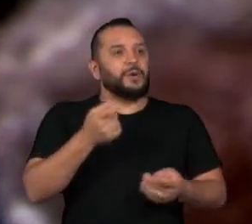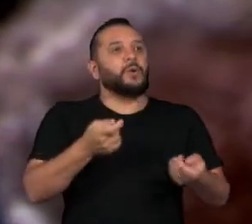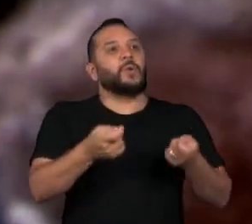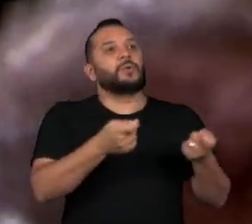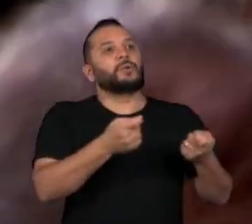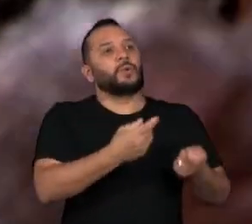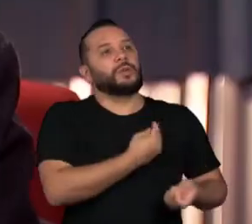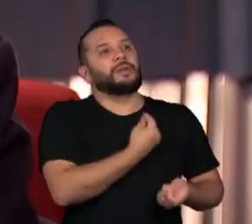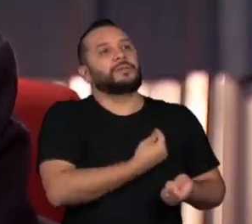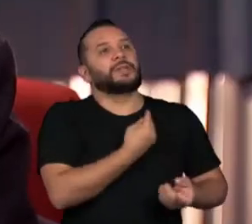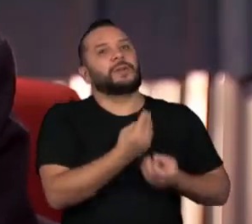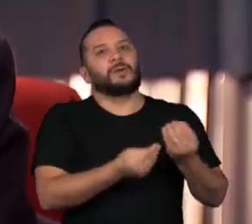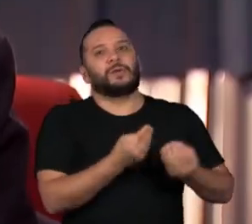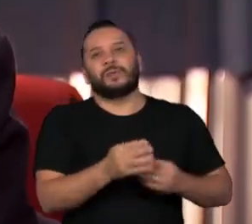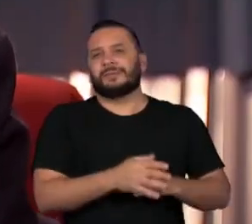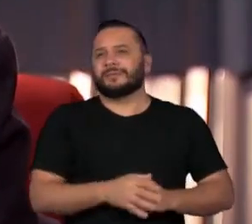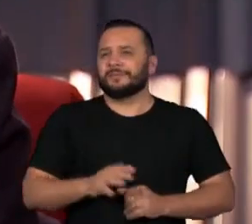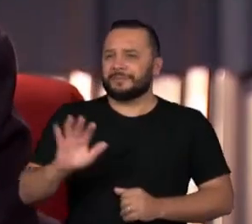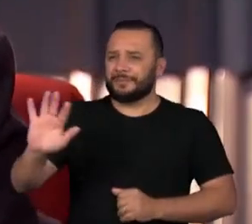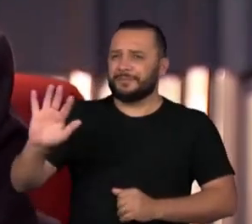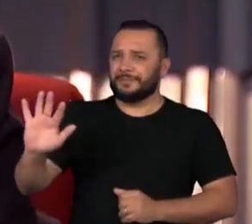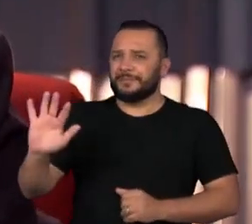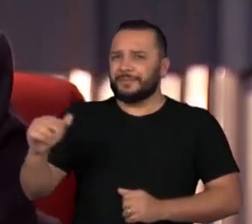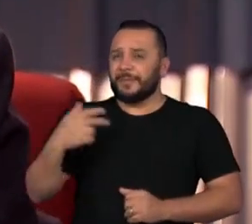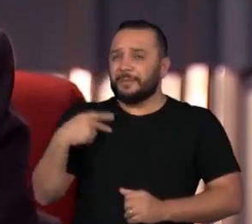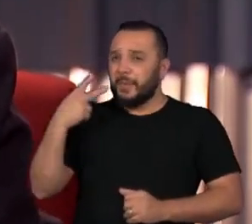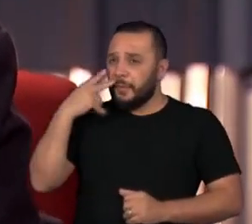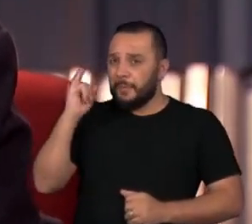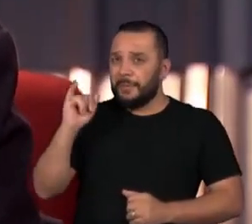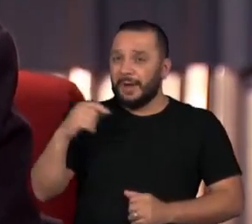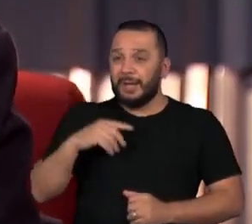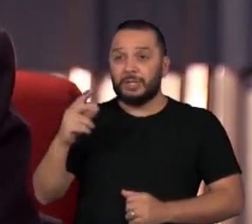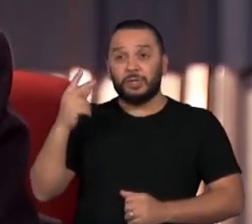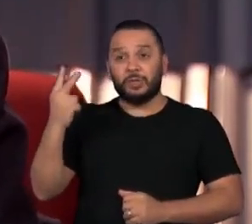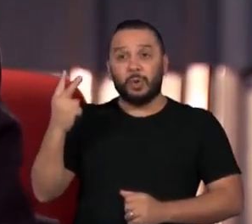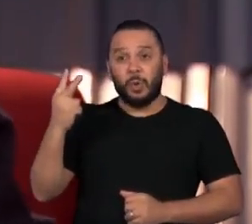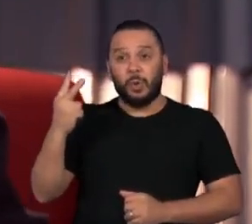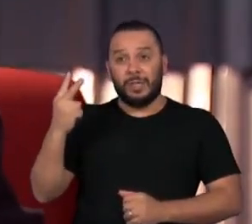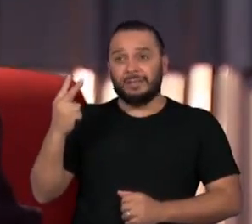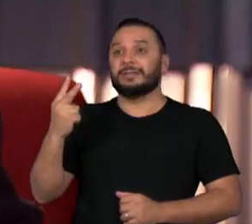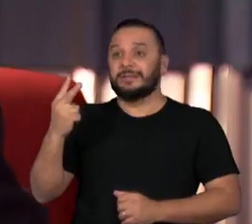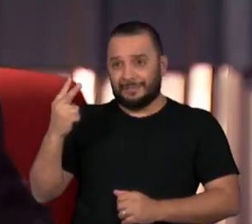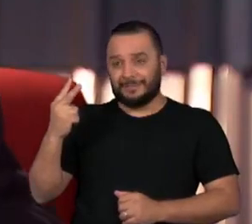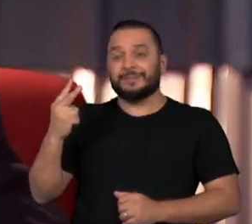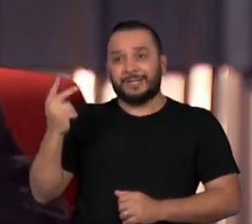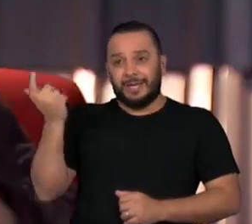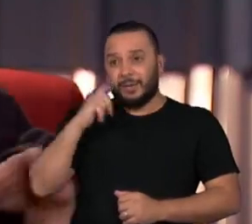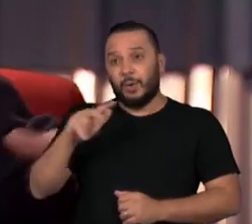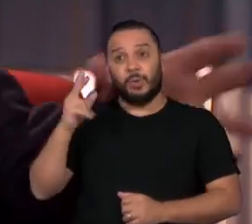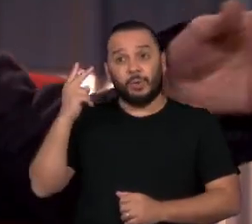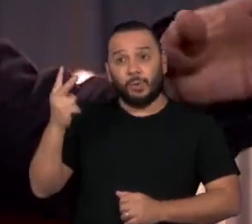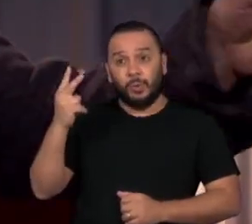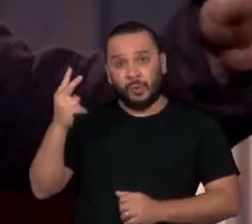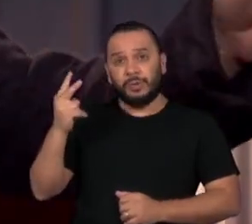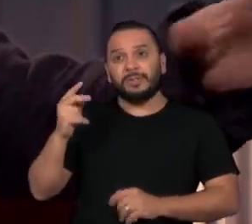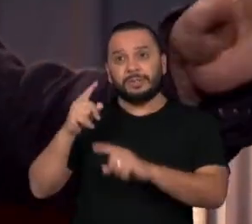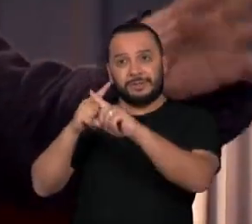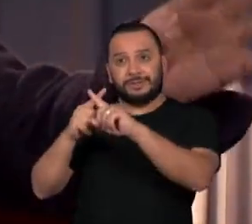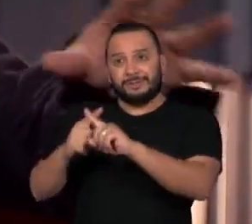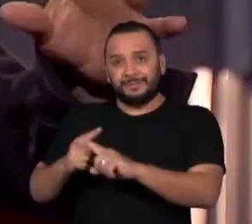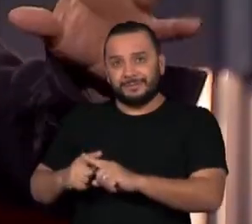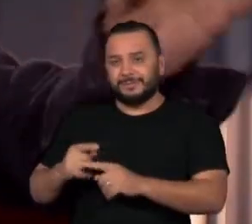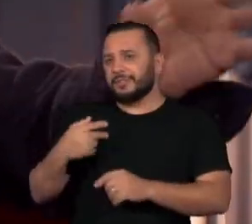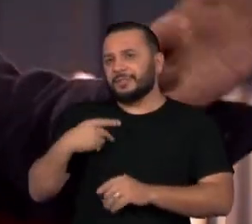controle da vida até aí bicho meu pai tirou dois prêmios a foi assim ele não tinha